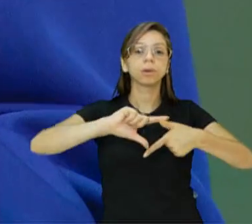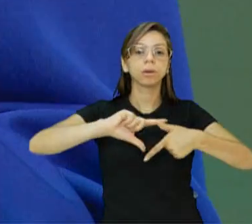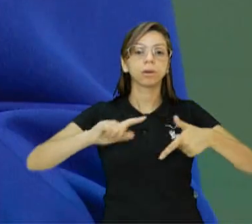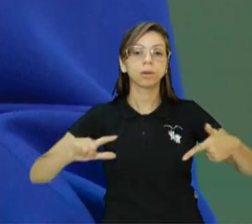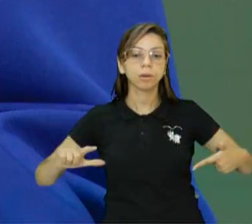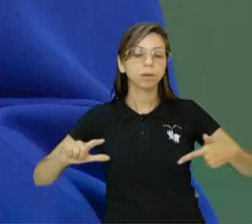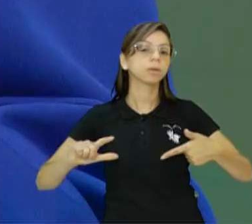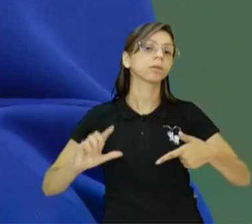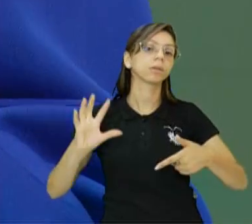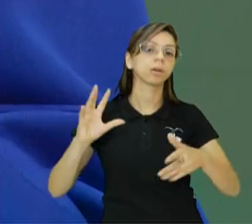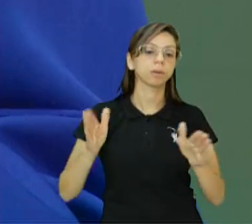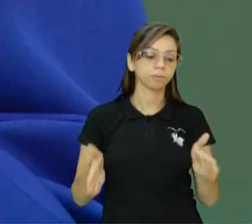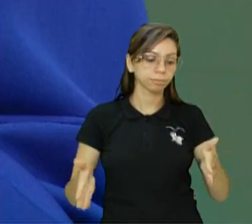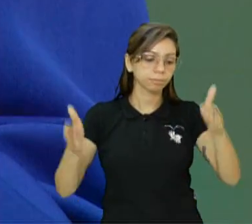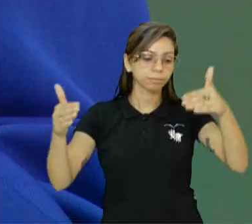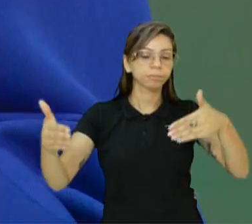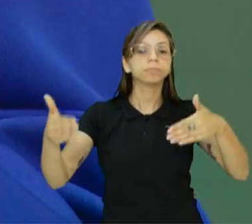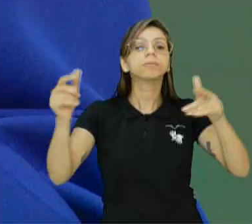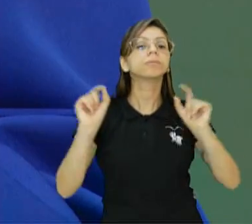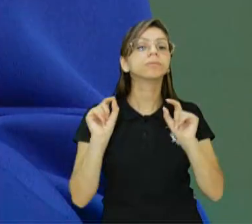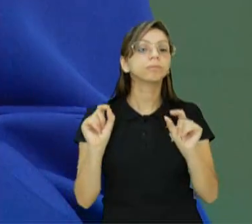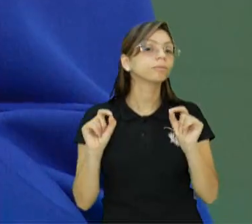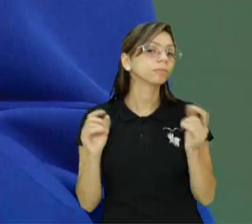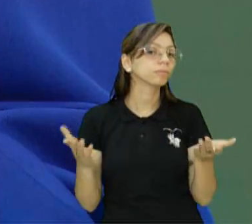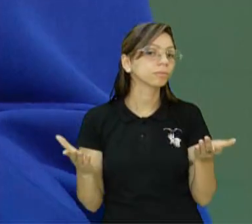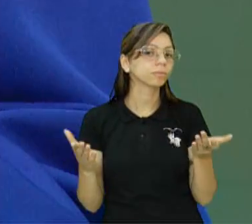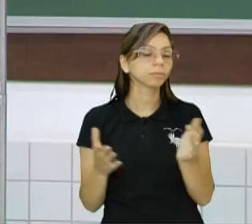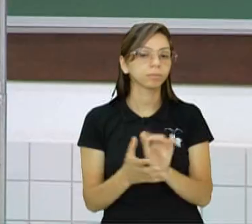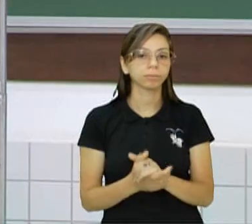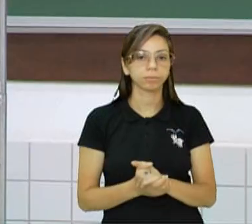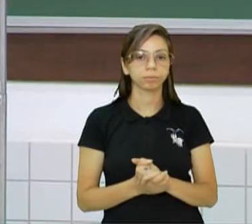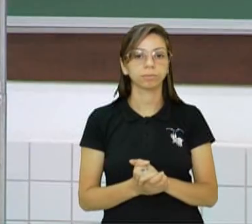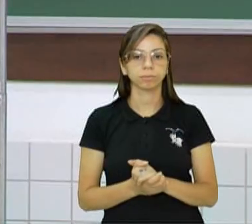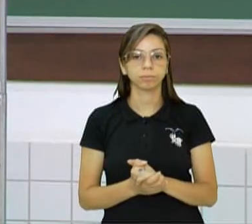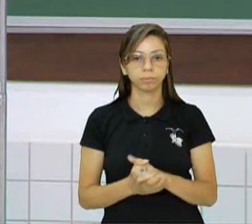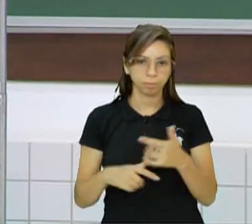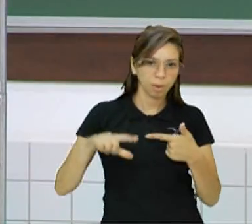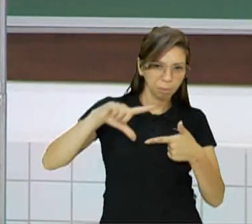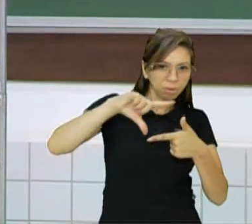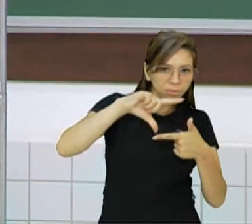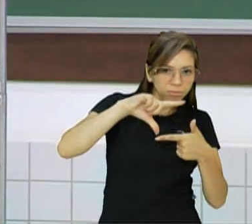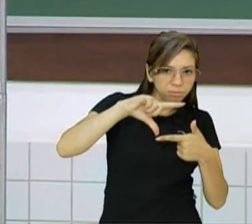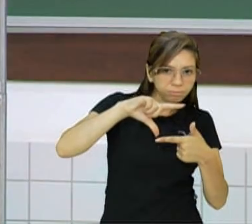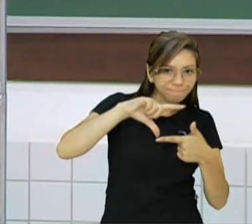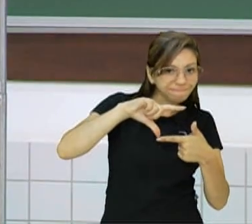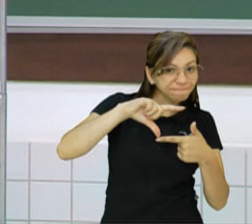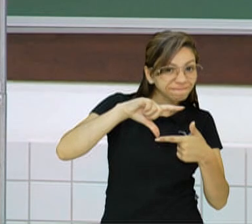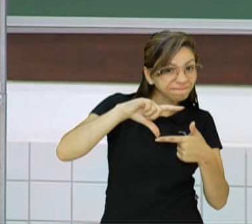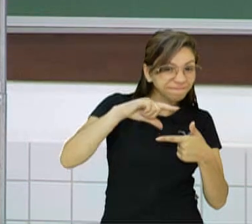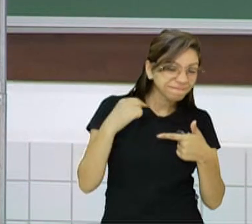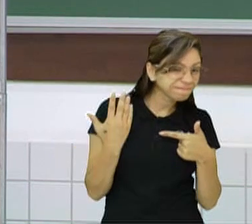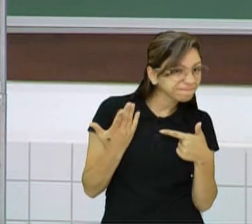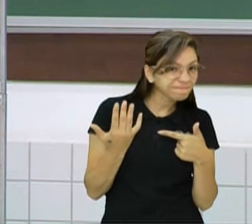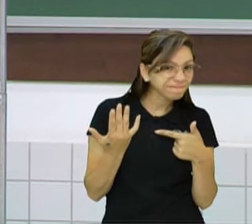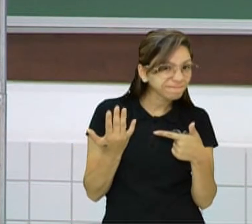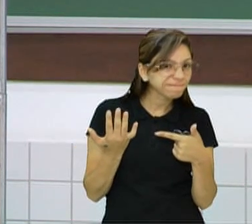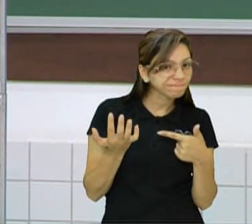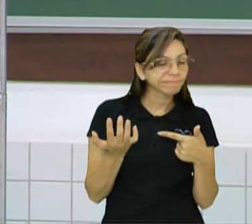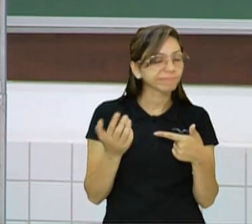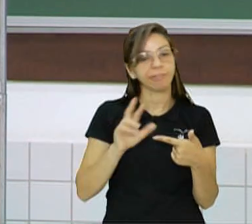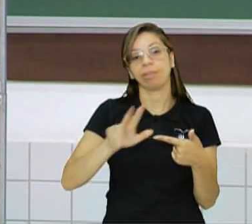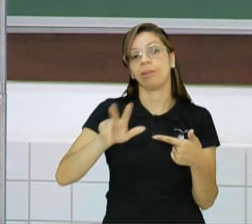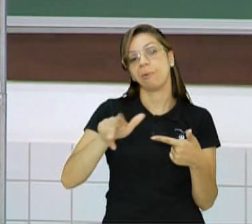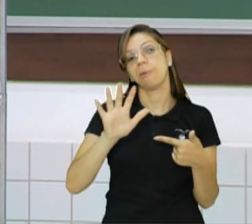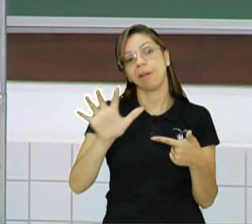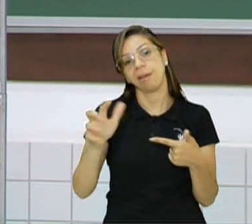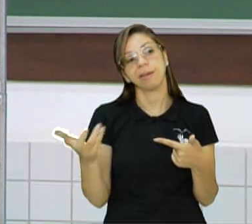está na lateral do nosso poliedro? É o quê? É um retângulo? Será que é um retângulo? Não, né?